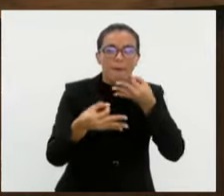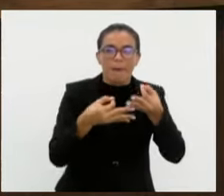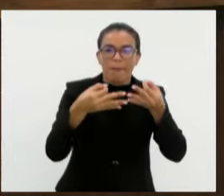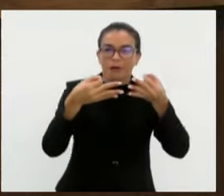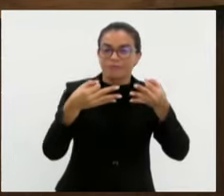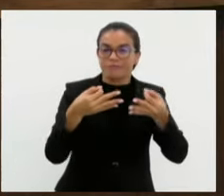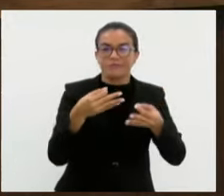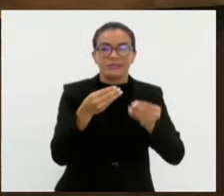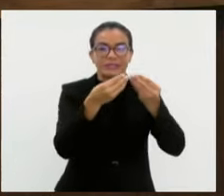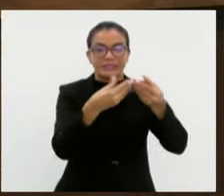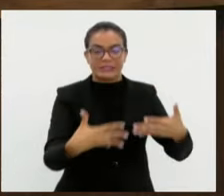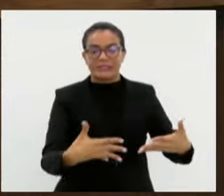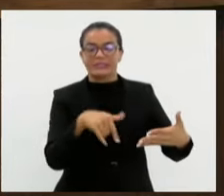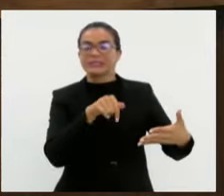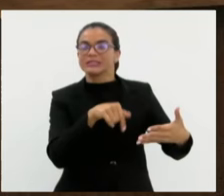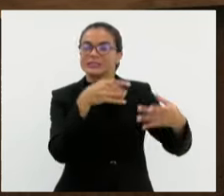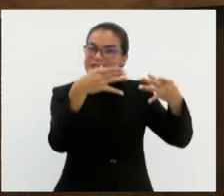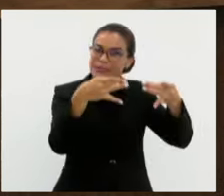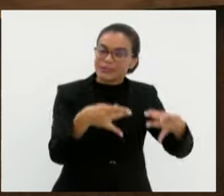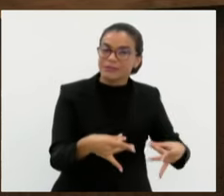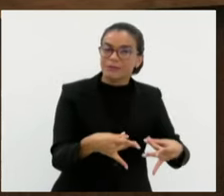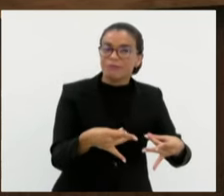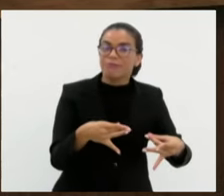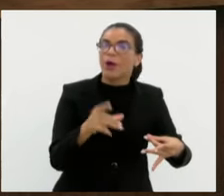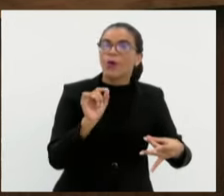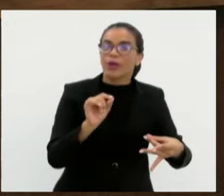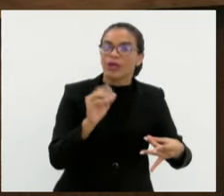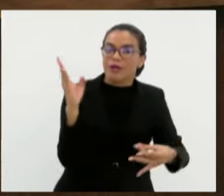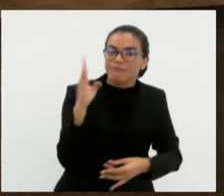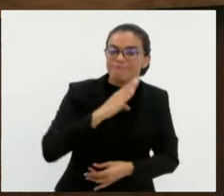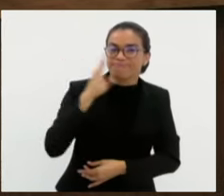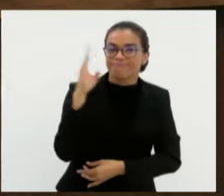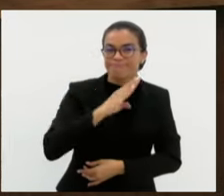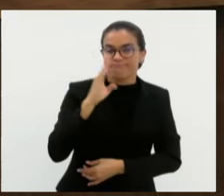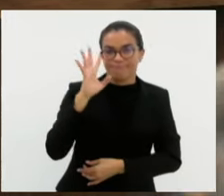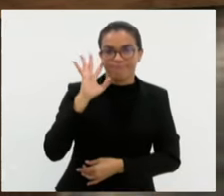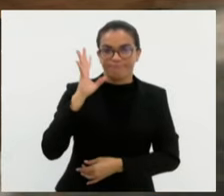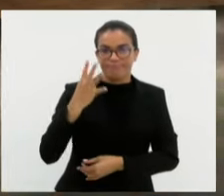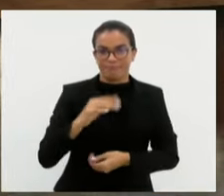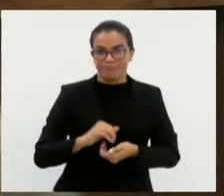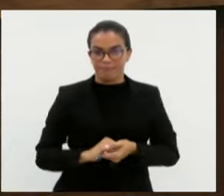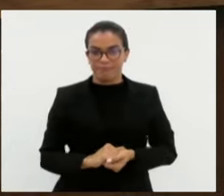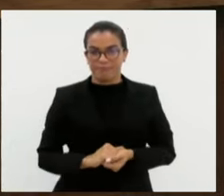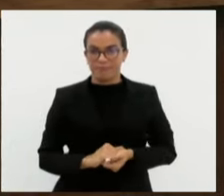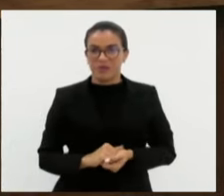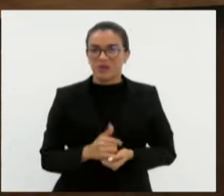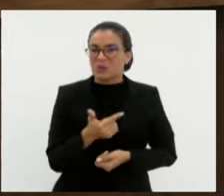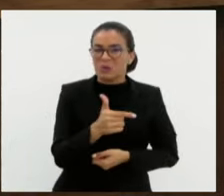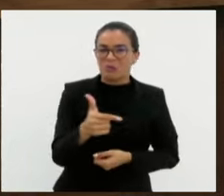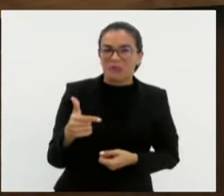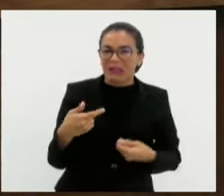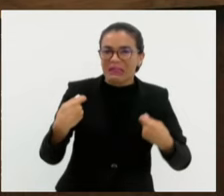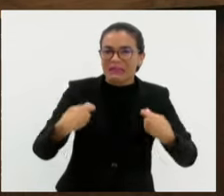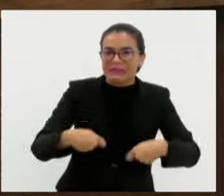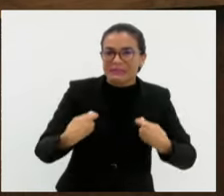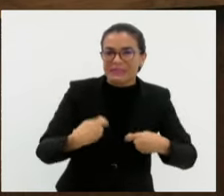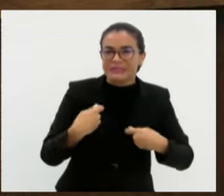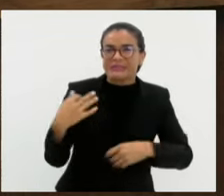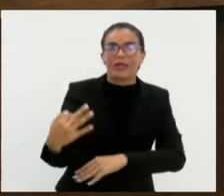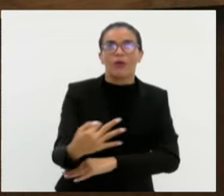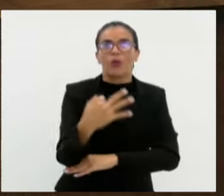sentido da prejudicabilidade, para dar celeridade. Então, não há nenhuma necessidade